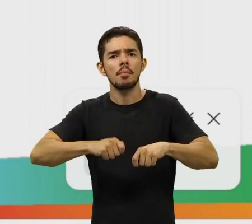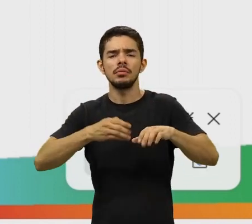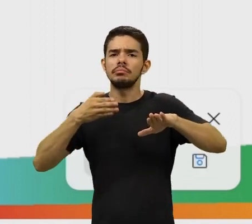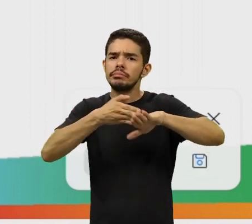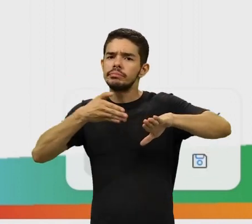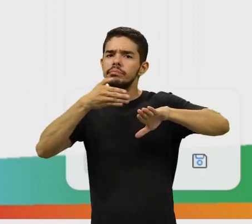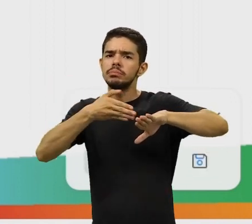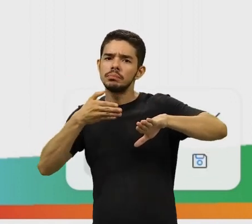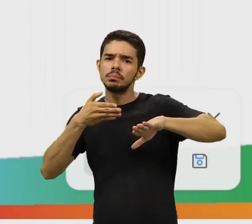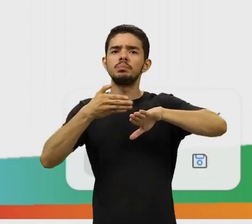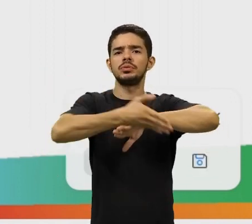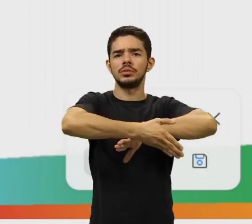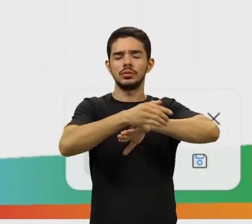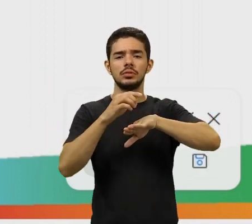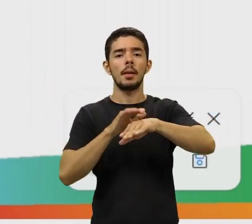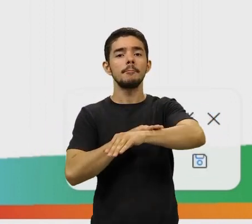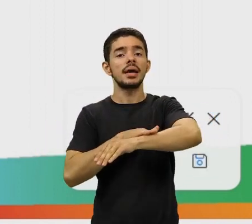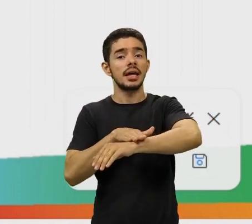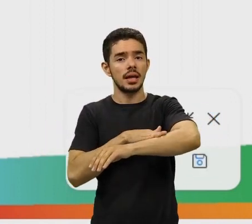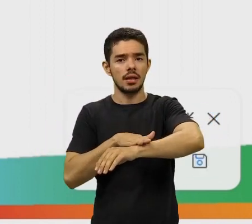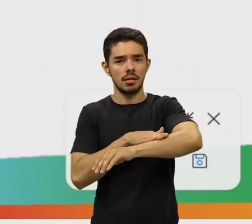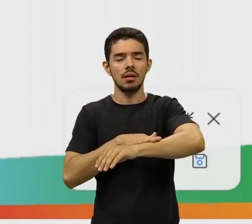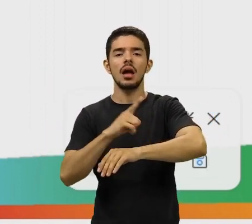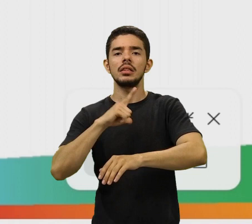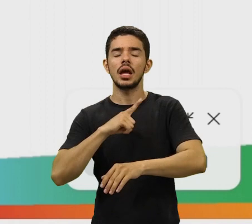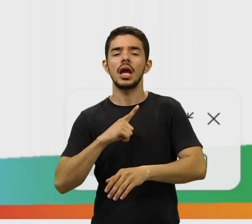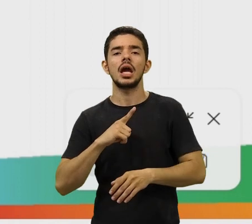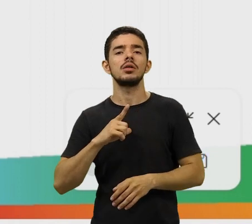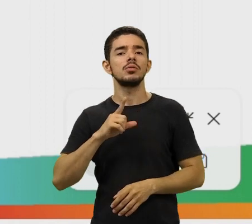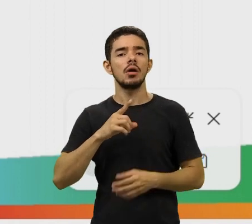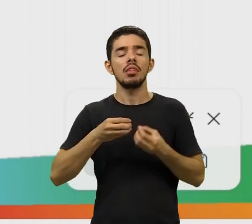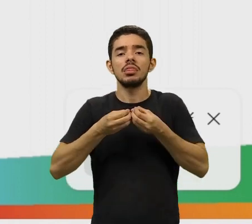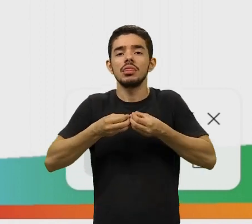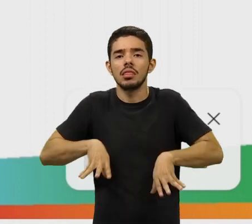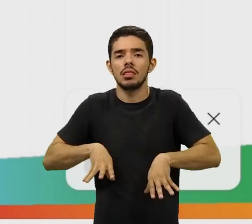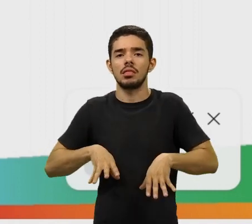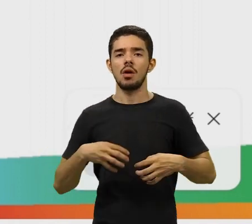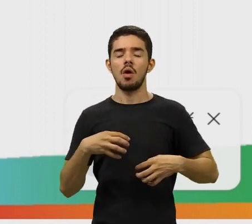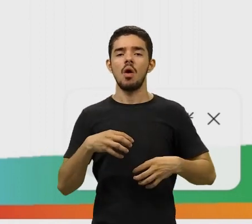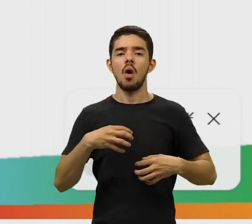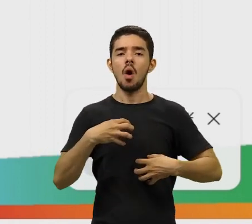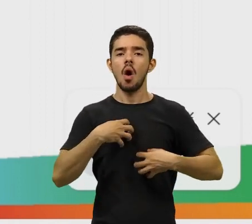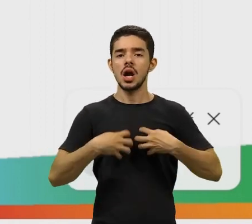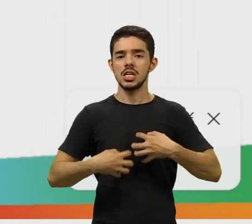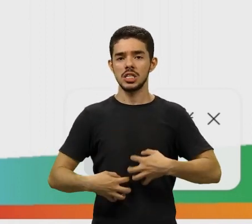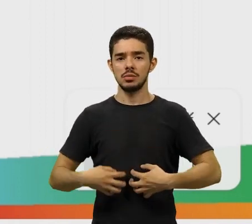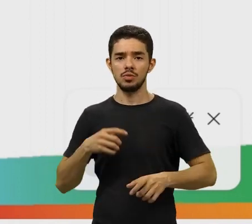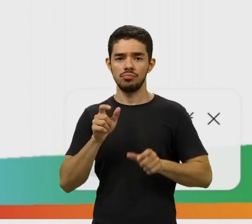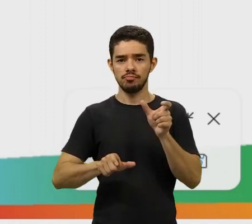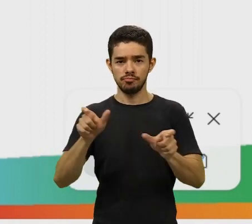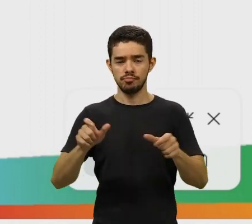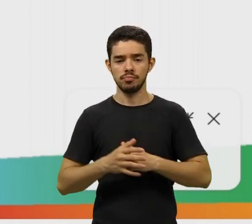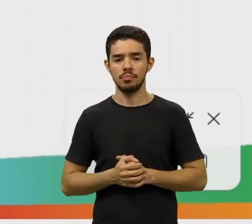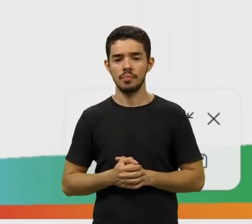a barreira imposta pela pele, causando sérios danos aos organismos. Nesses casos, a